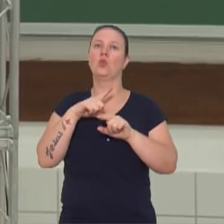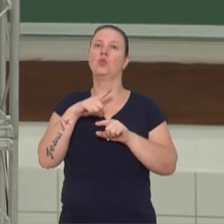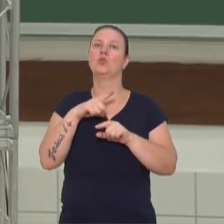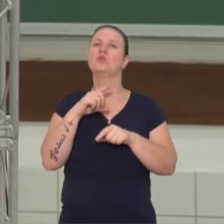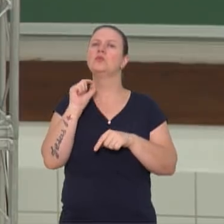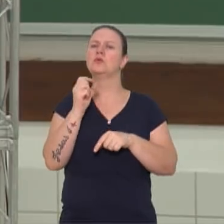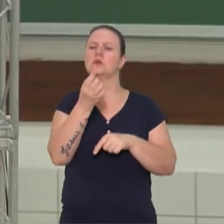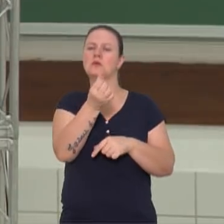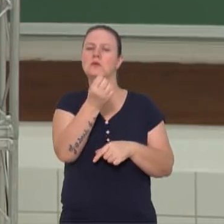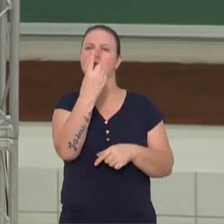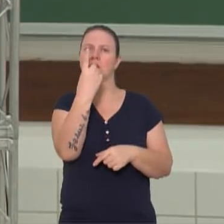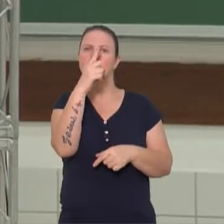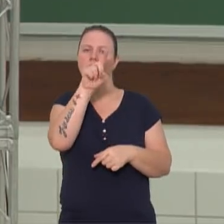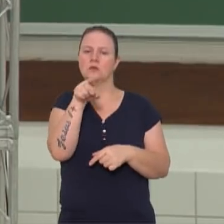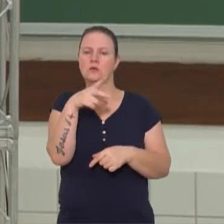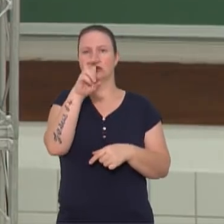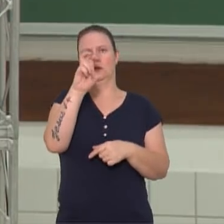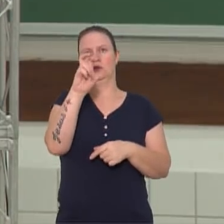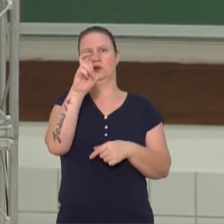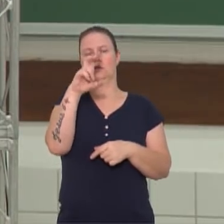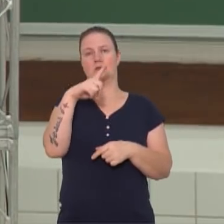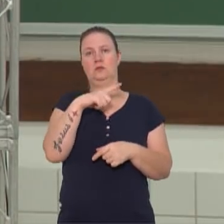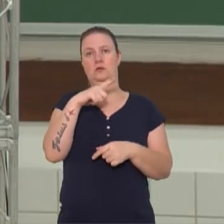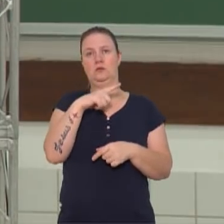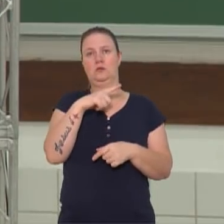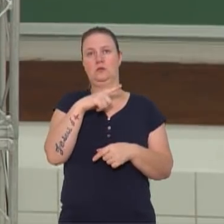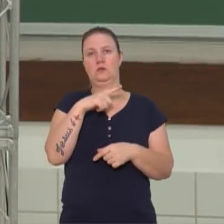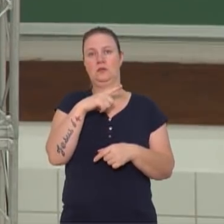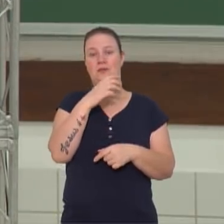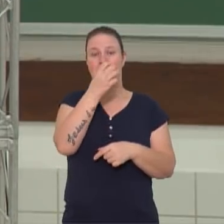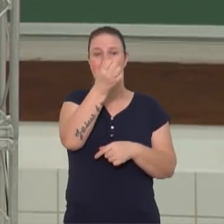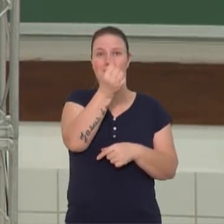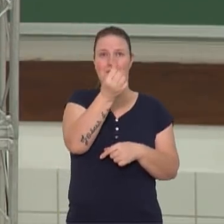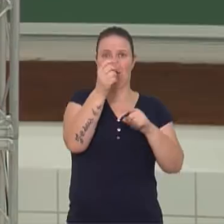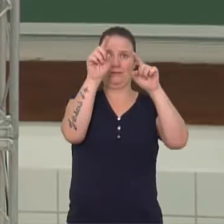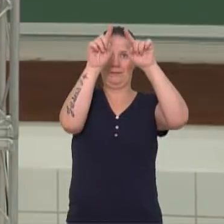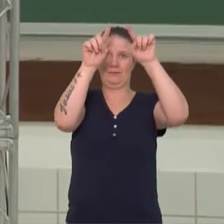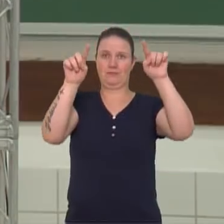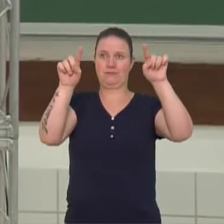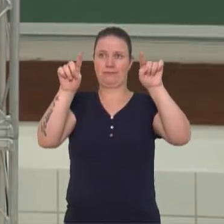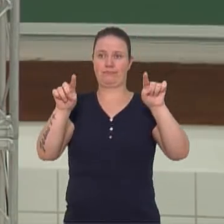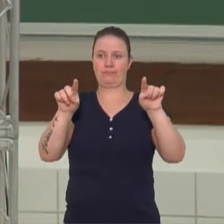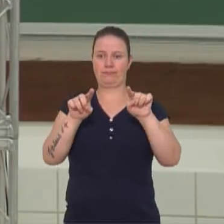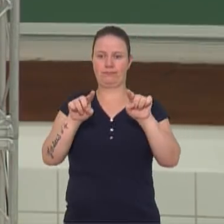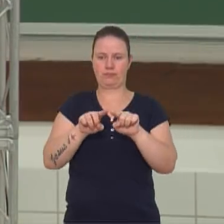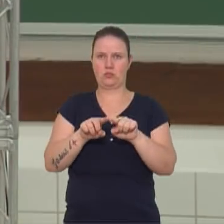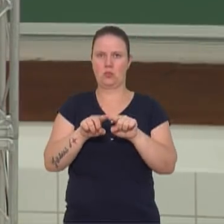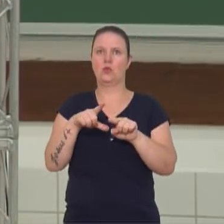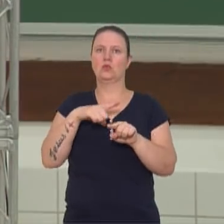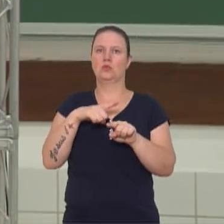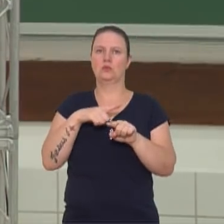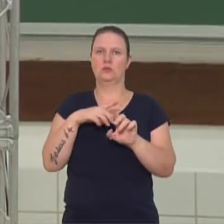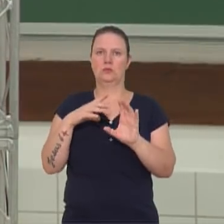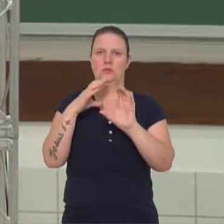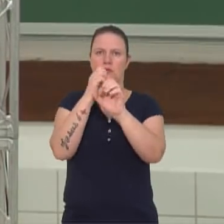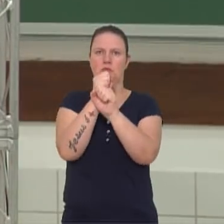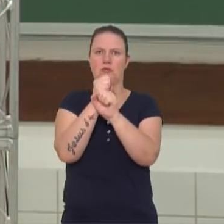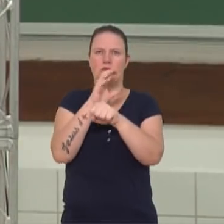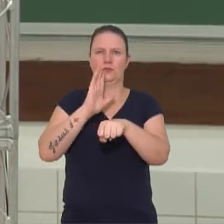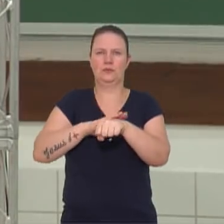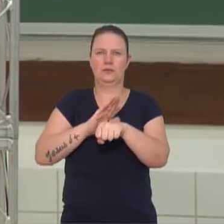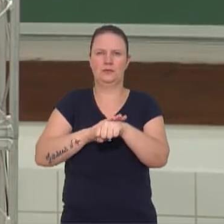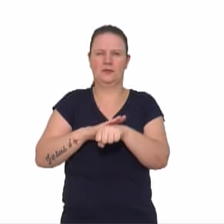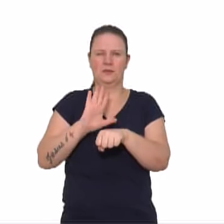está acontecendo? São 6 lados de 61,5. Perímetro, soma dos lados. Tempo